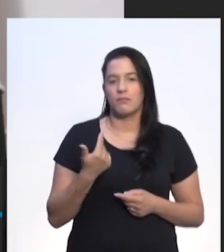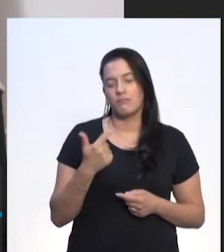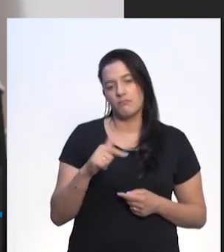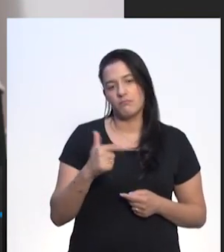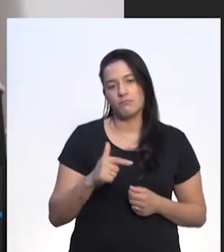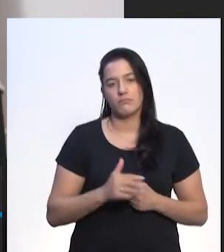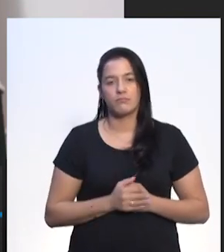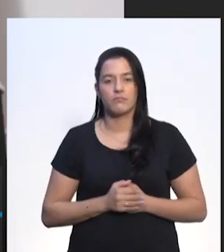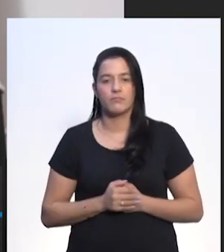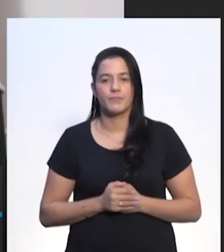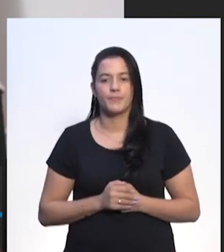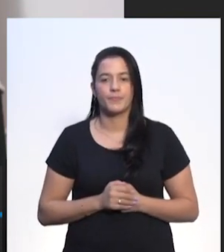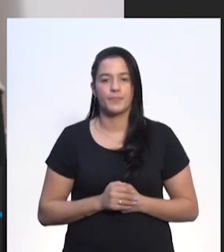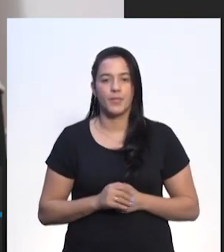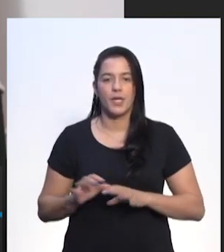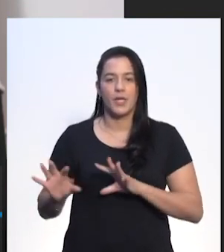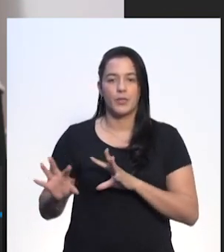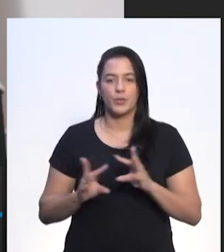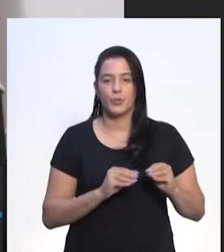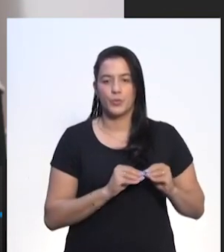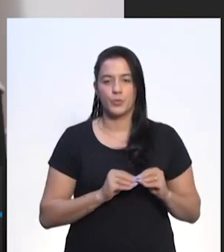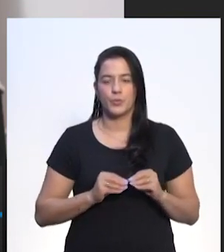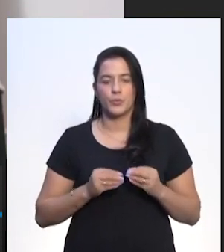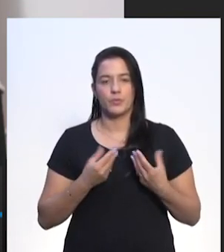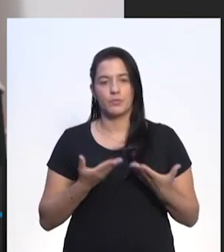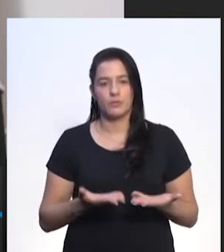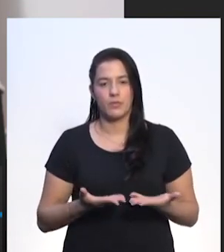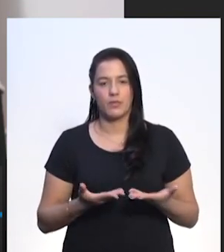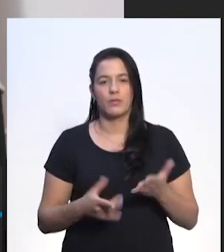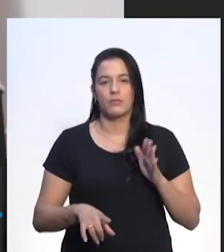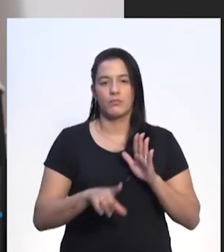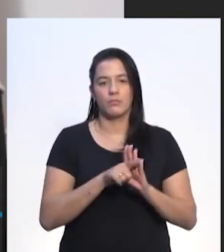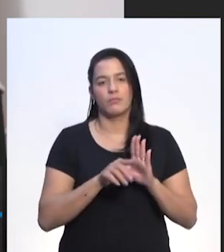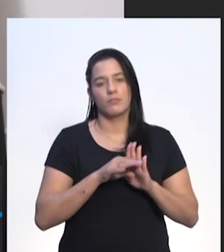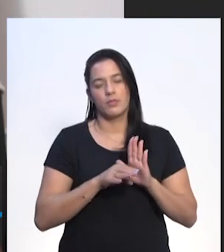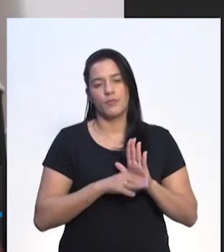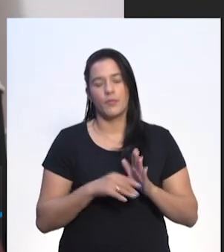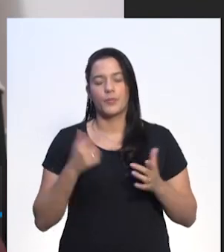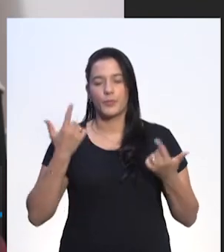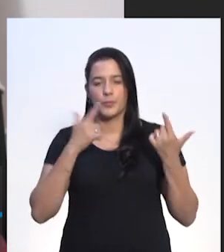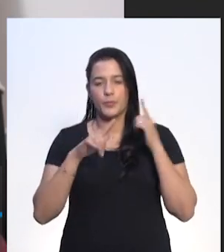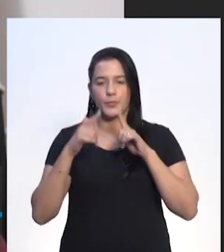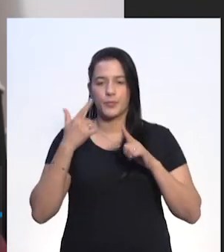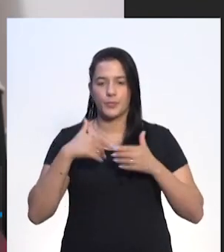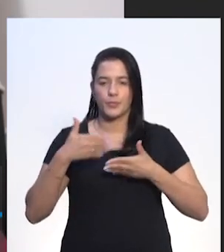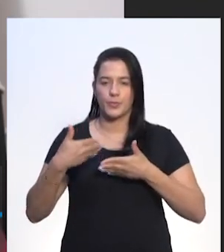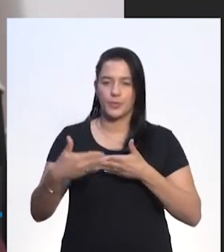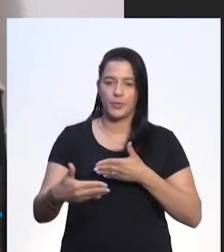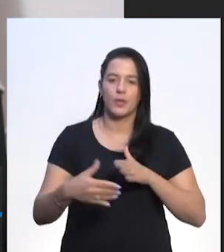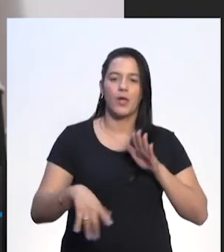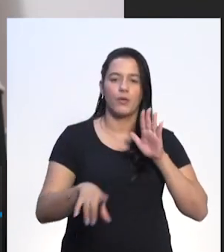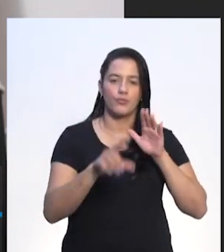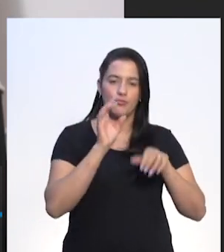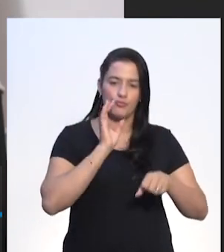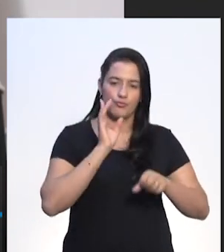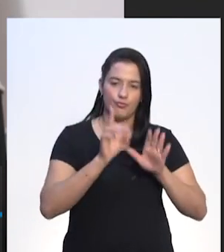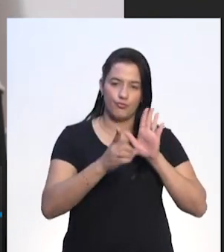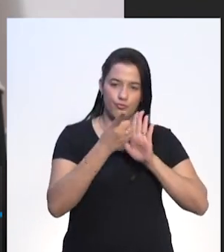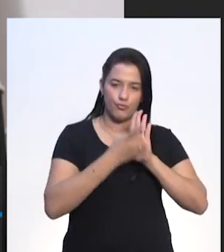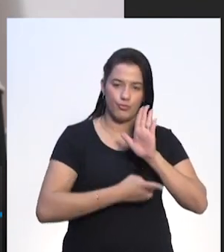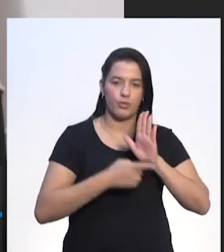tem todos esses benefícios que foram garantidos ao longo do tempo como direito do